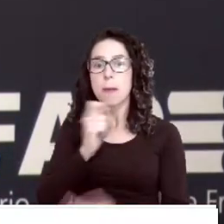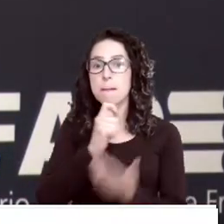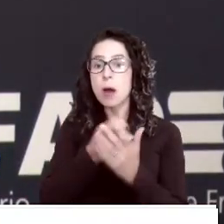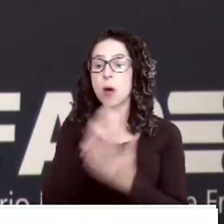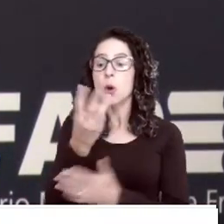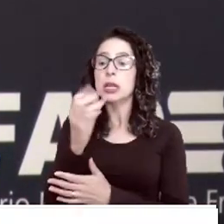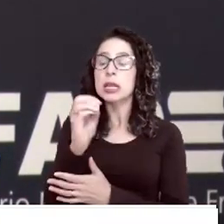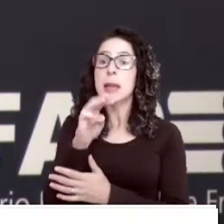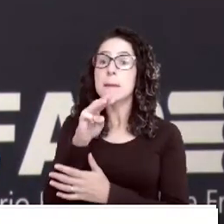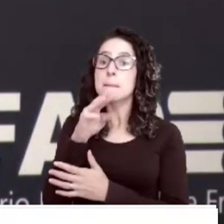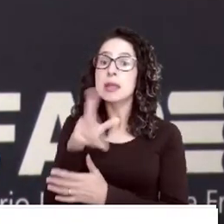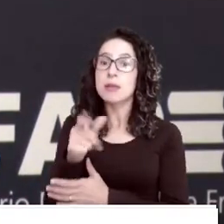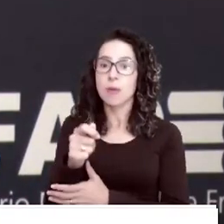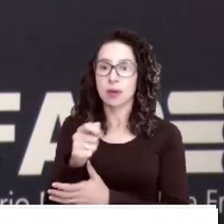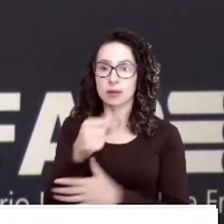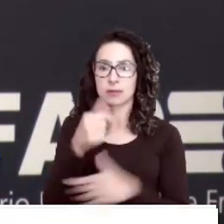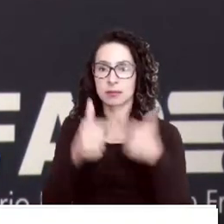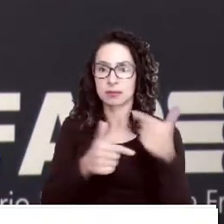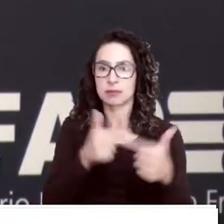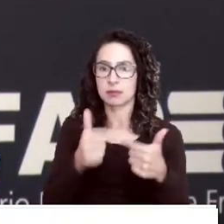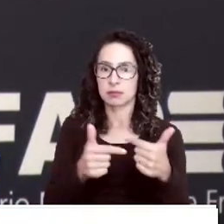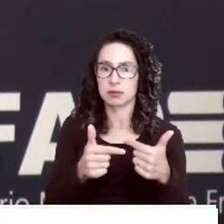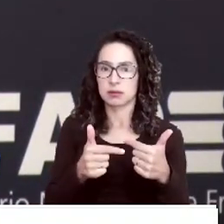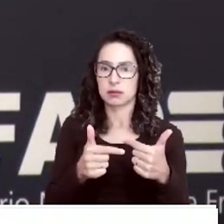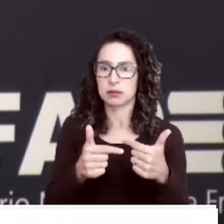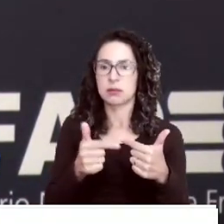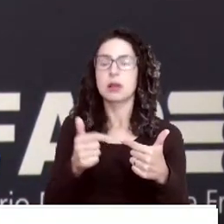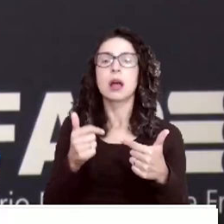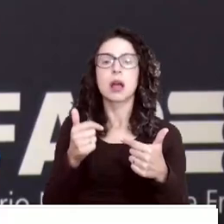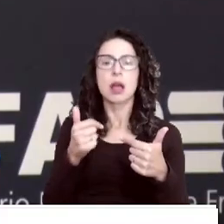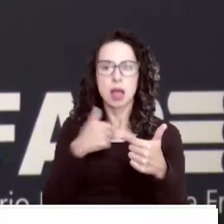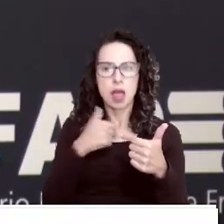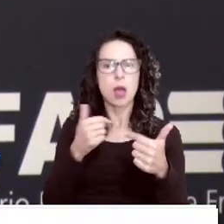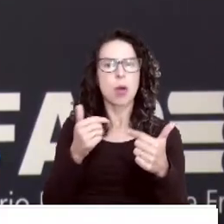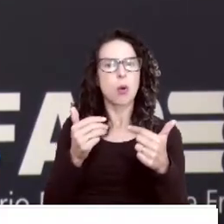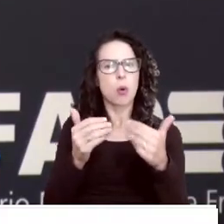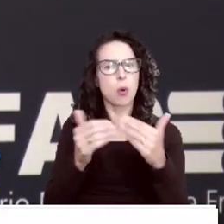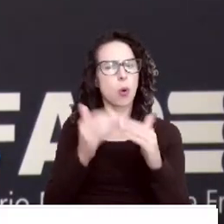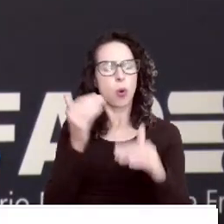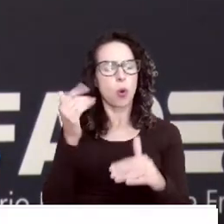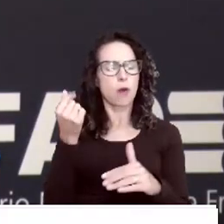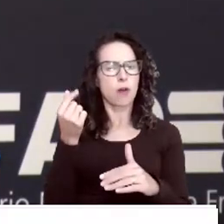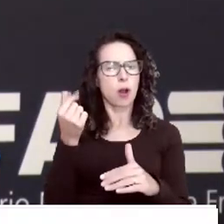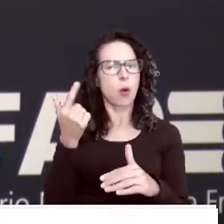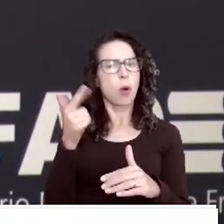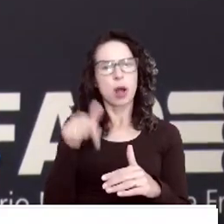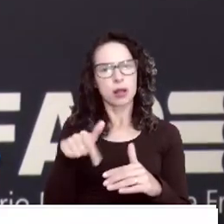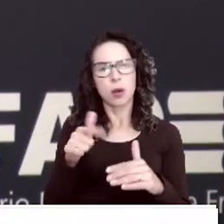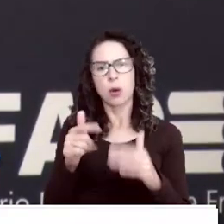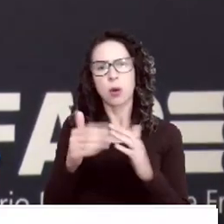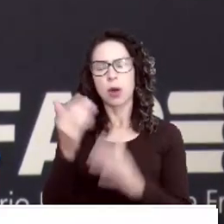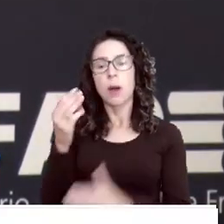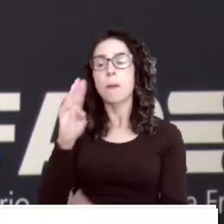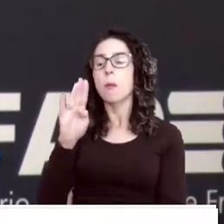milhões pelo serviço. Não concordava na época com o valor, como não concordo até hoje, porque Botucatu, uma cidade